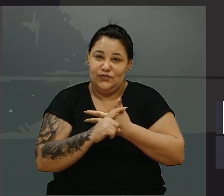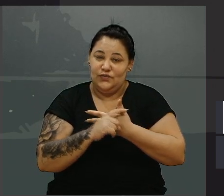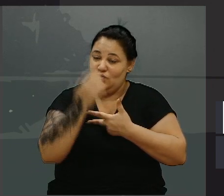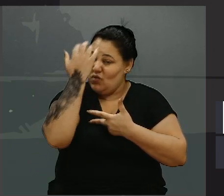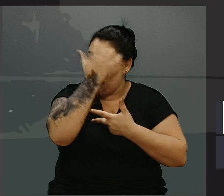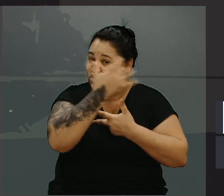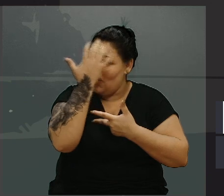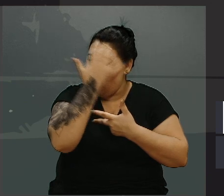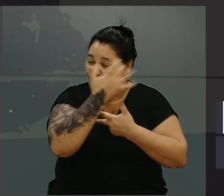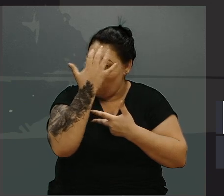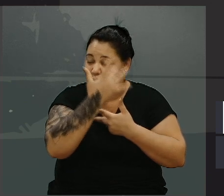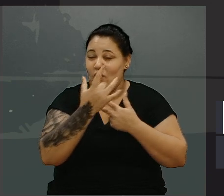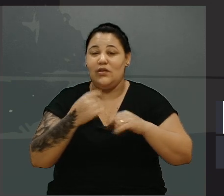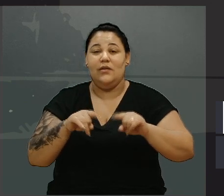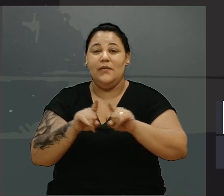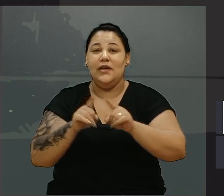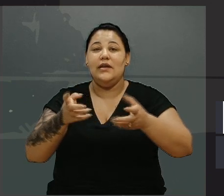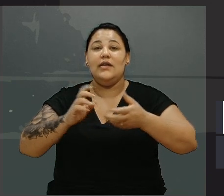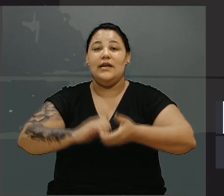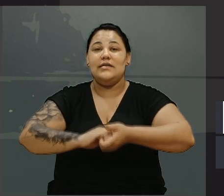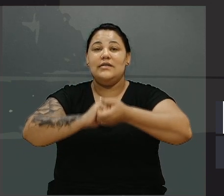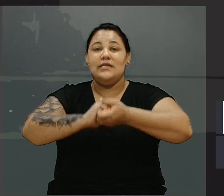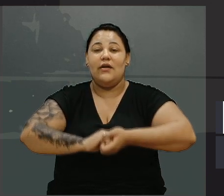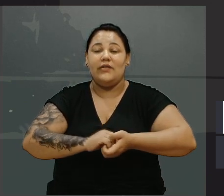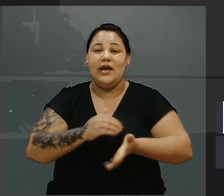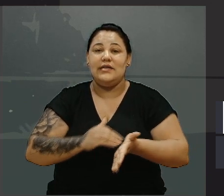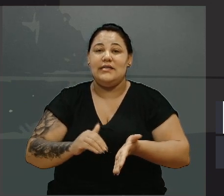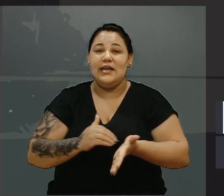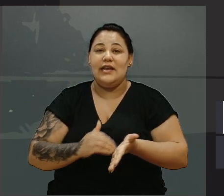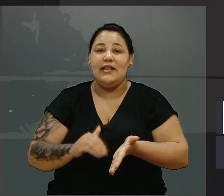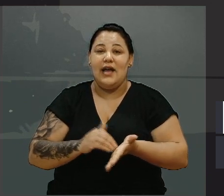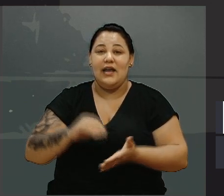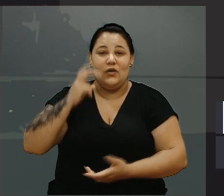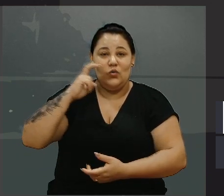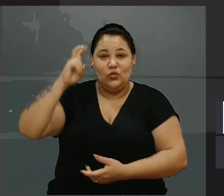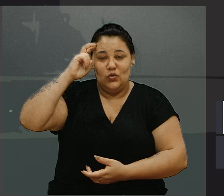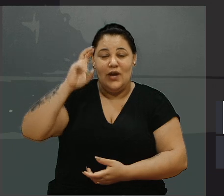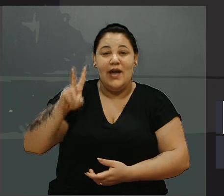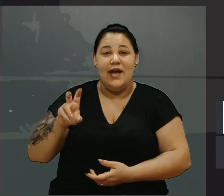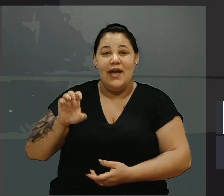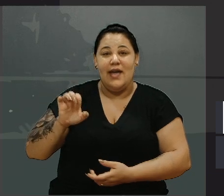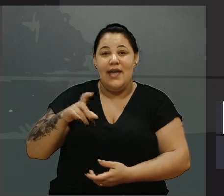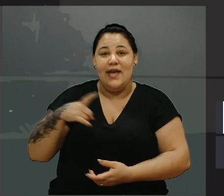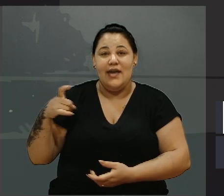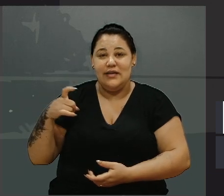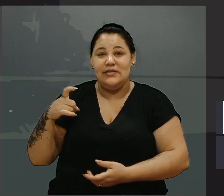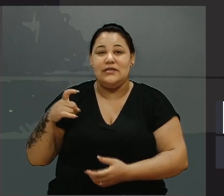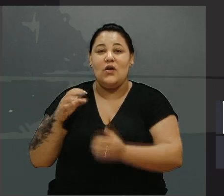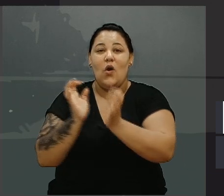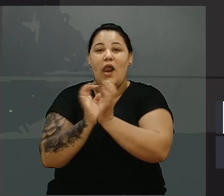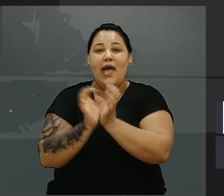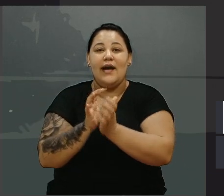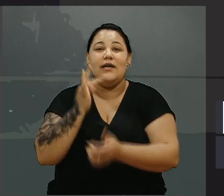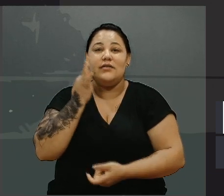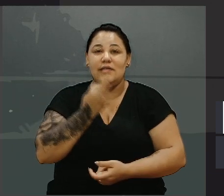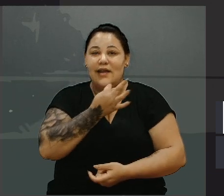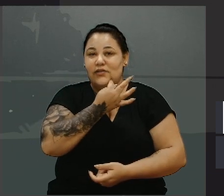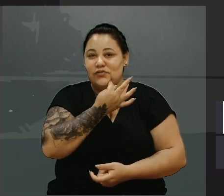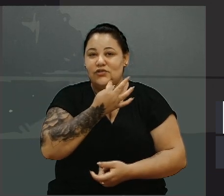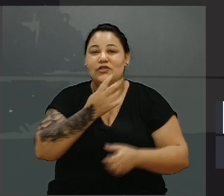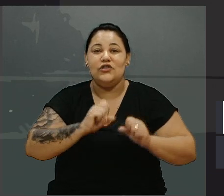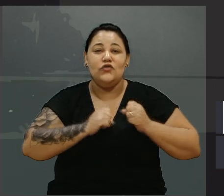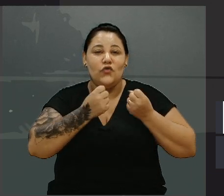Adiló, e saudar também a secretária de Cultura, ex-colega dessa casa, Tatiane Frisso, que se esmerou,